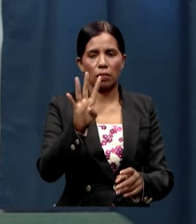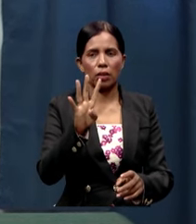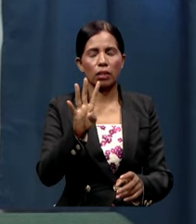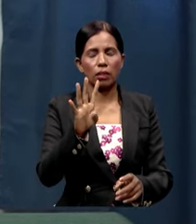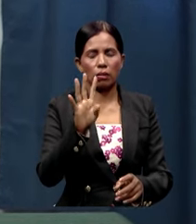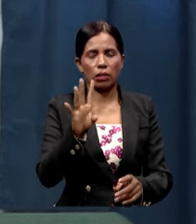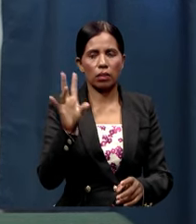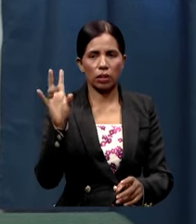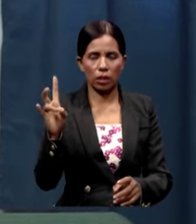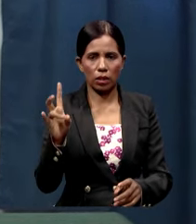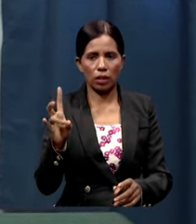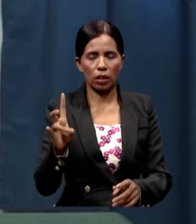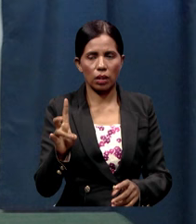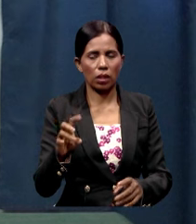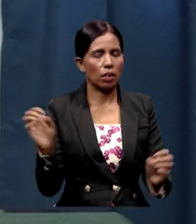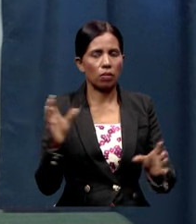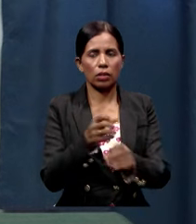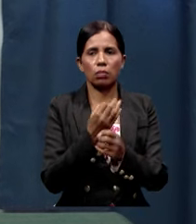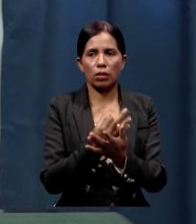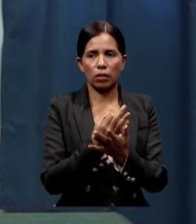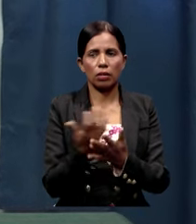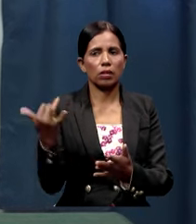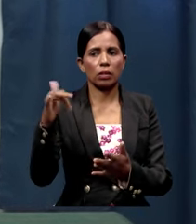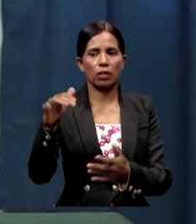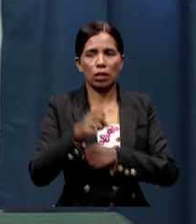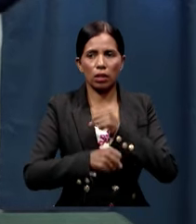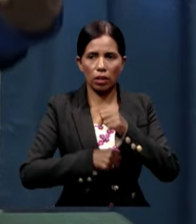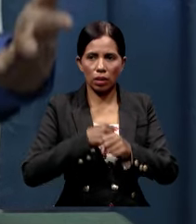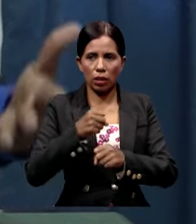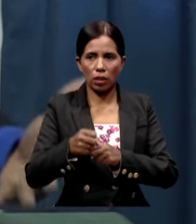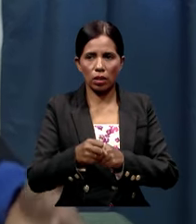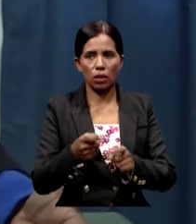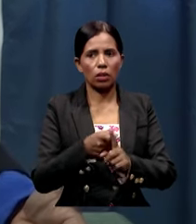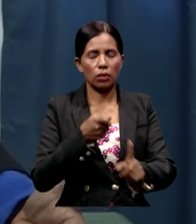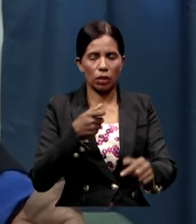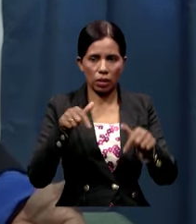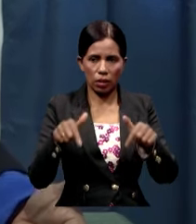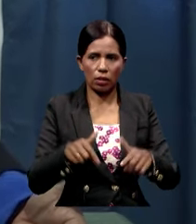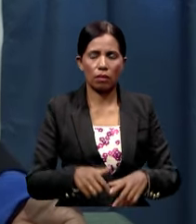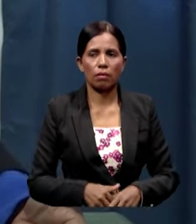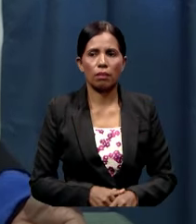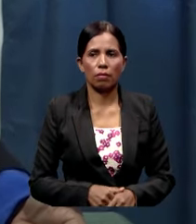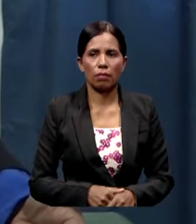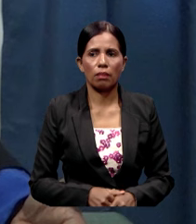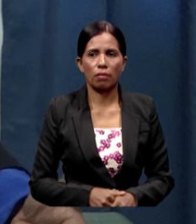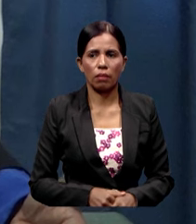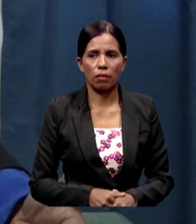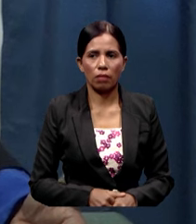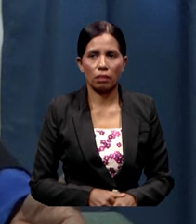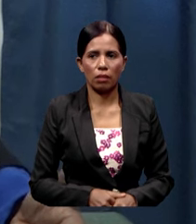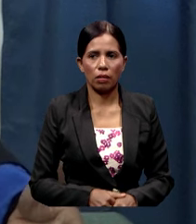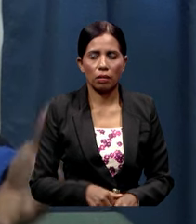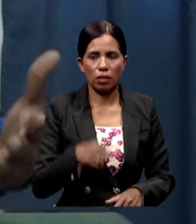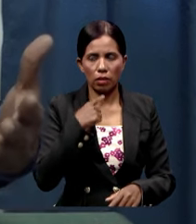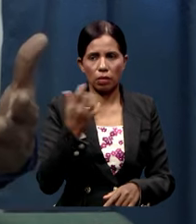se sente que está, se não teros, né, liucina, né. Lese de nene so en señor andia